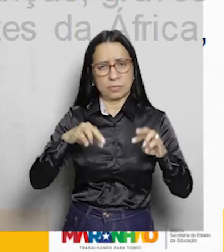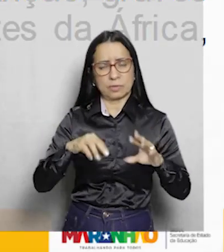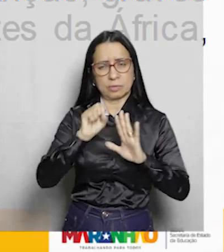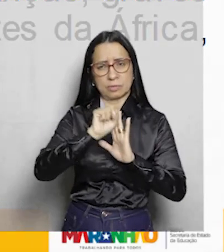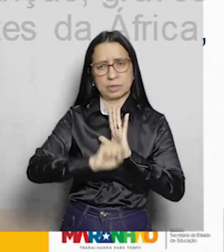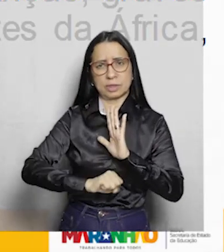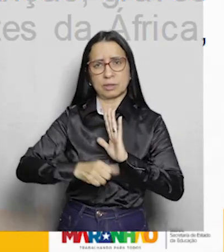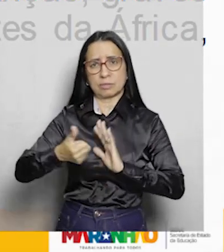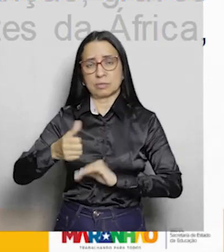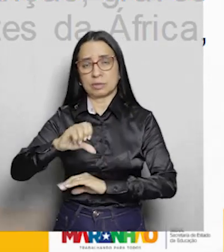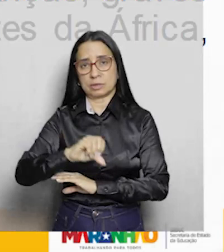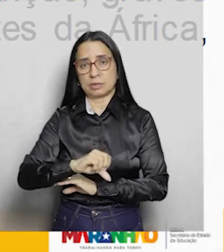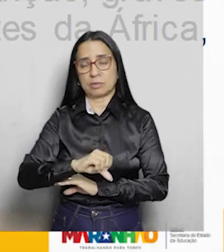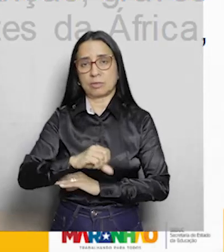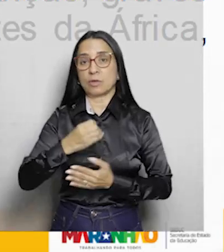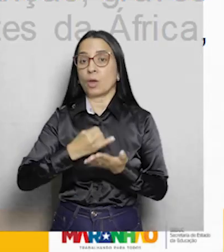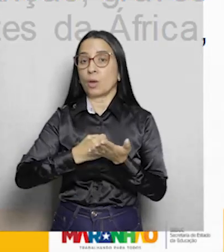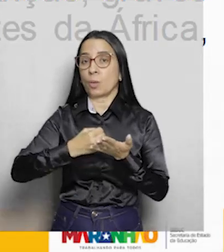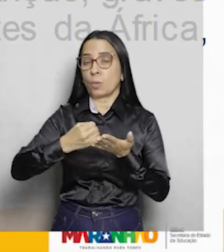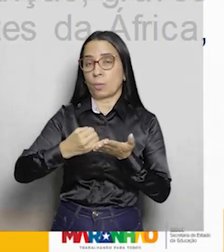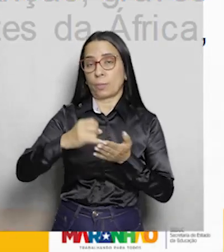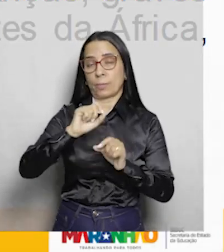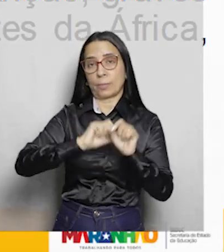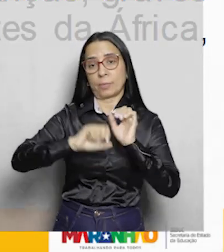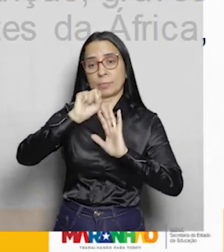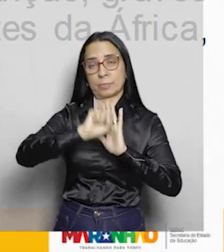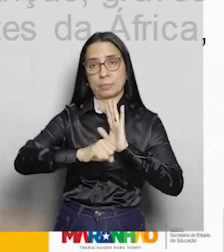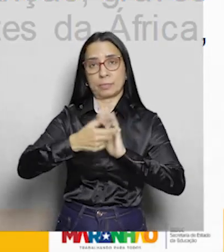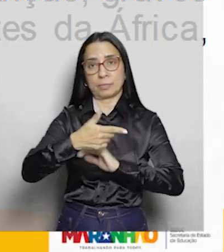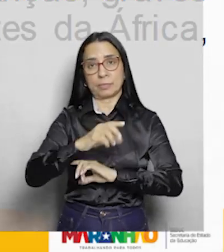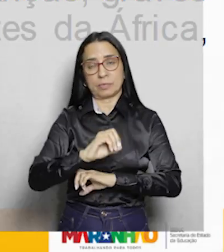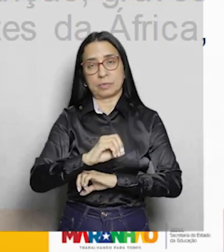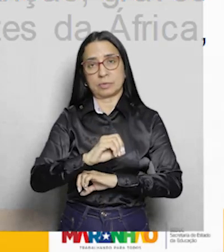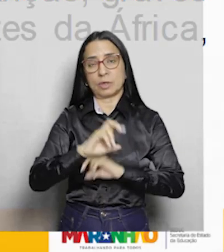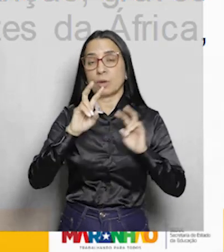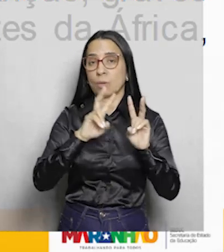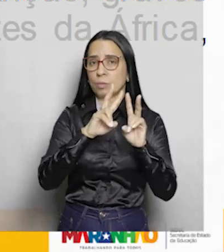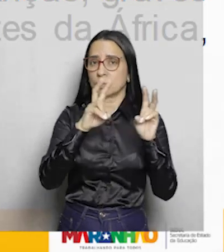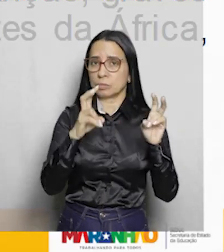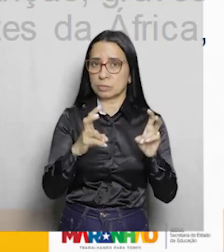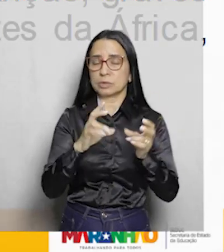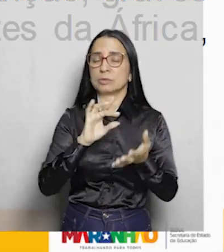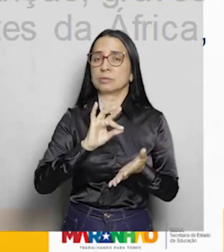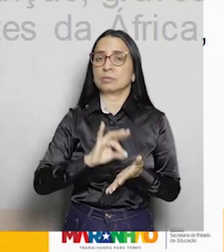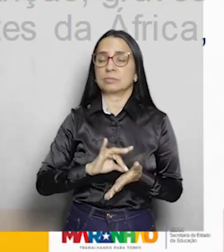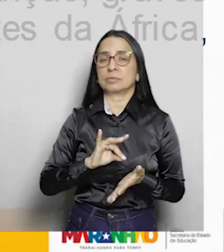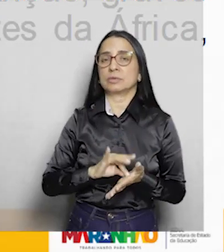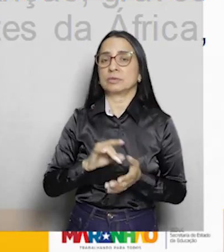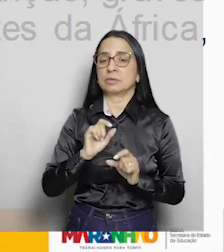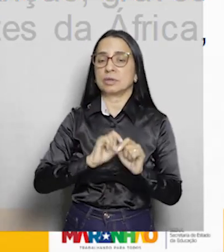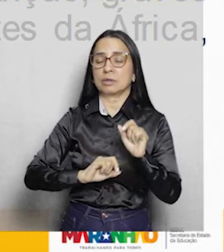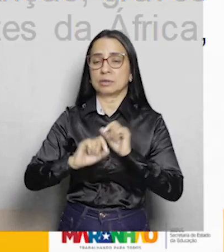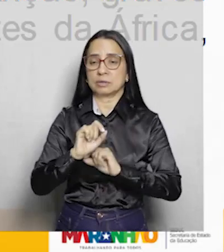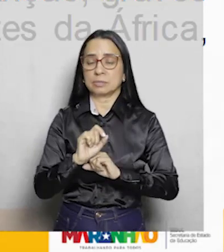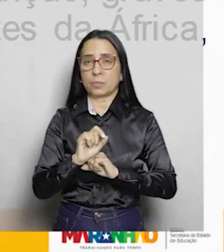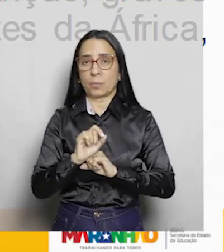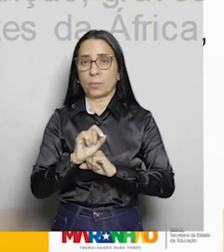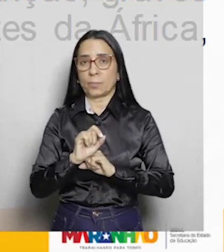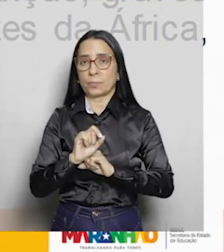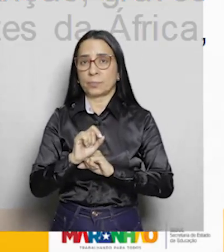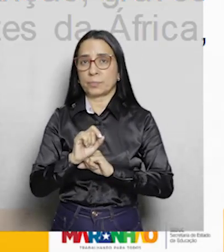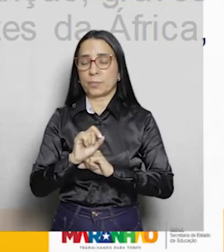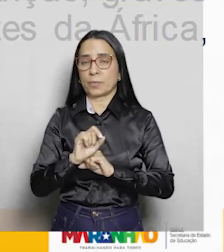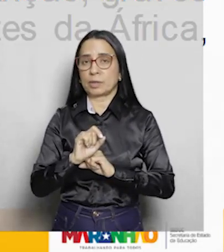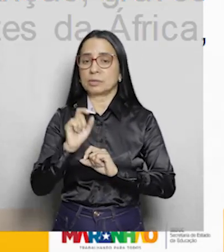século XIX e o começo do século XX. Um dos temas que, na verdade, acaba sendo muito